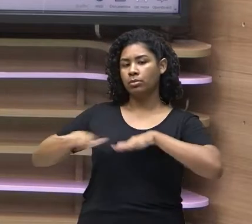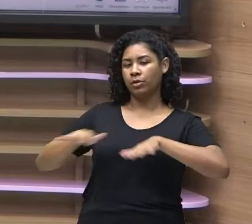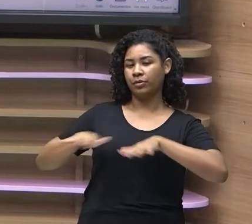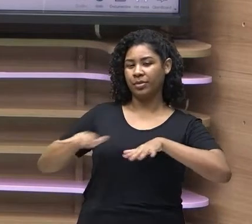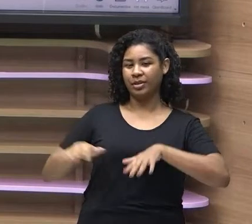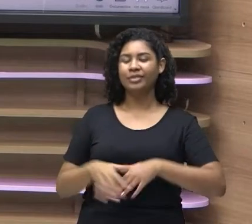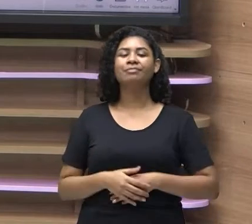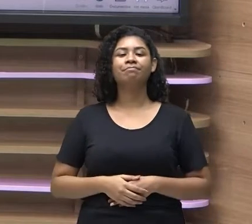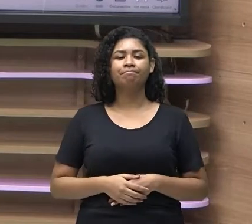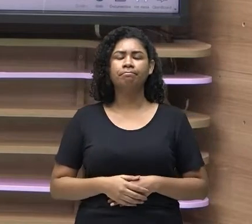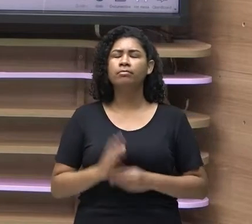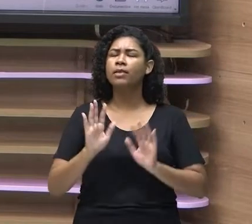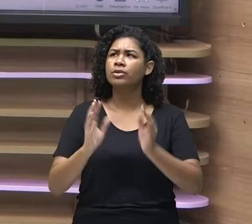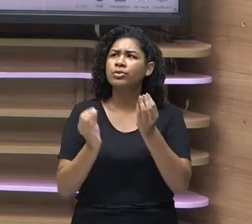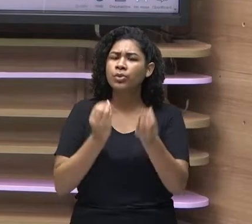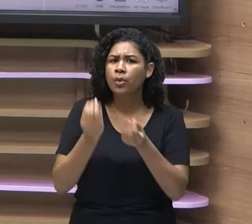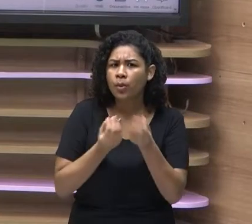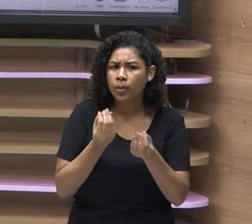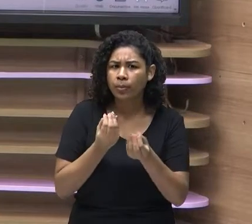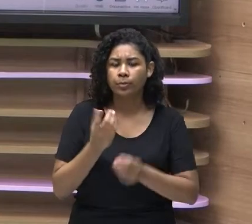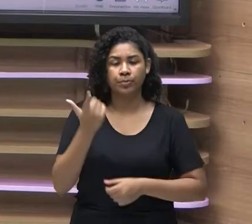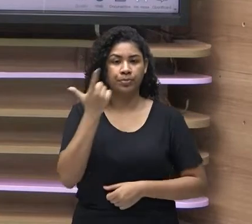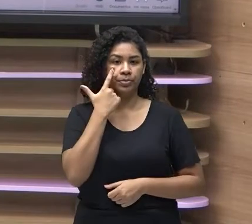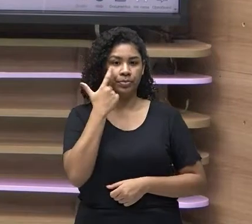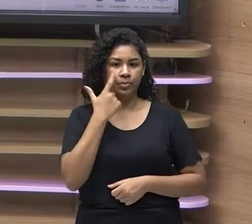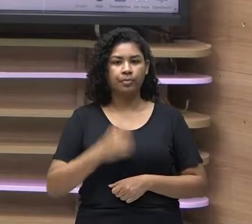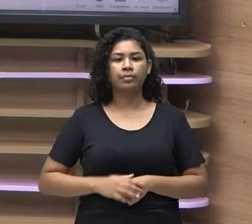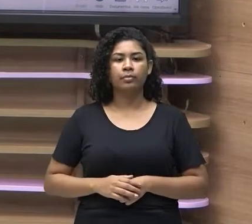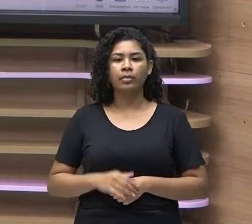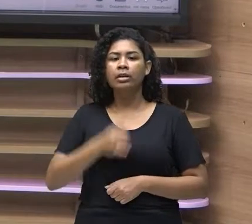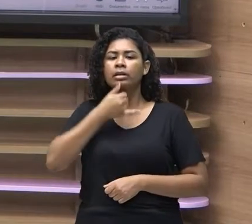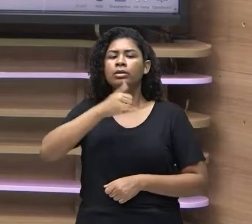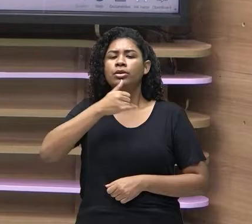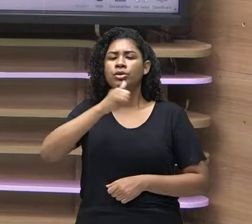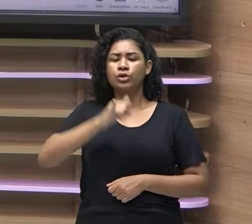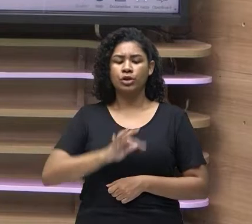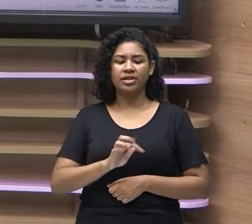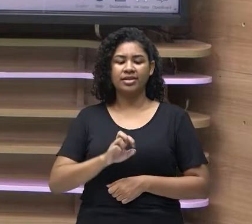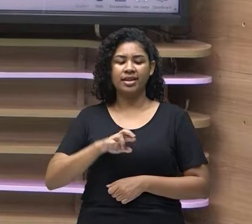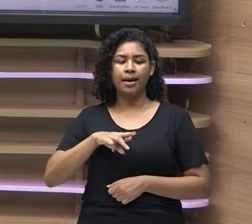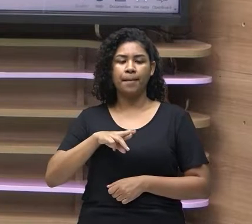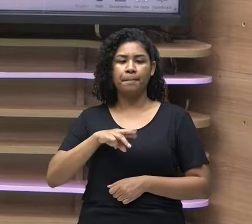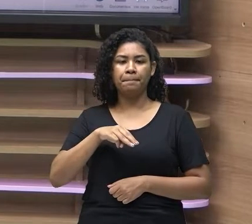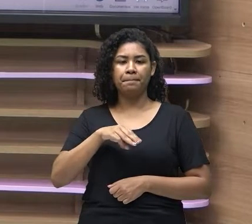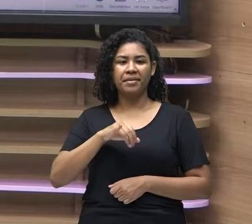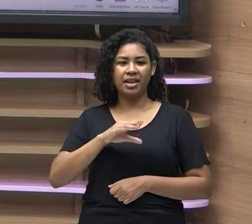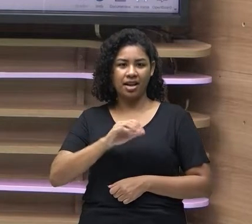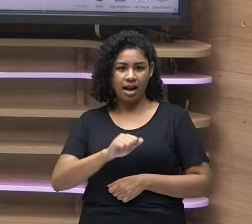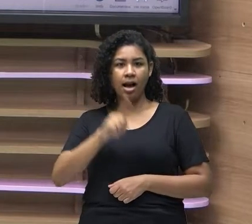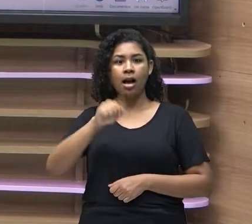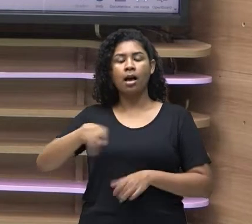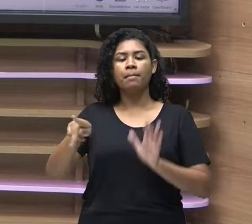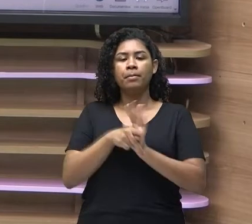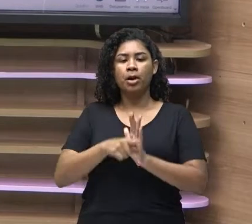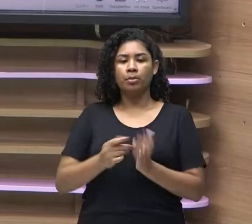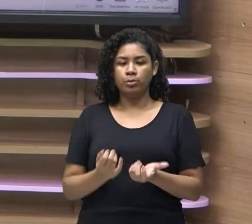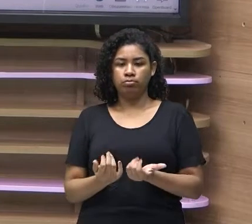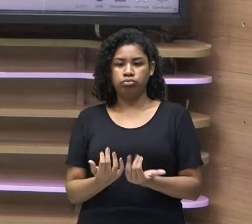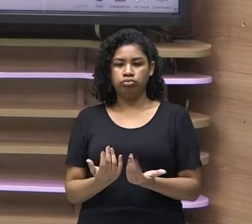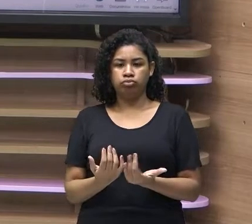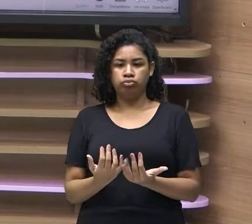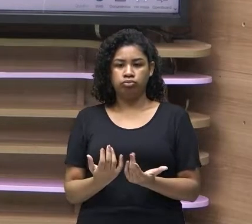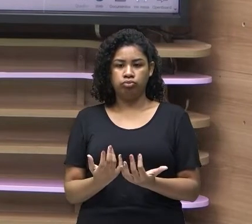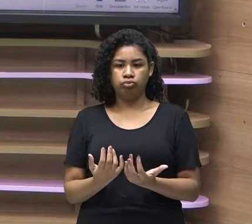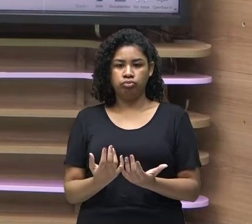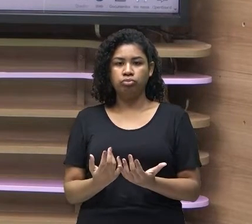movimento. Como assim? A energia térmica é justamente aqui, ó, a queima de combustível, que vai realizar o aumento da temperatura